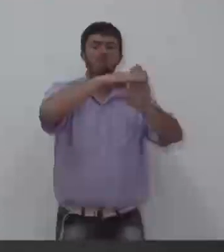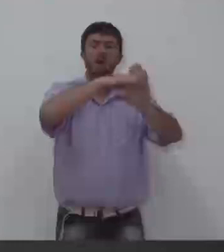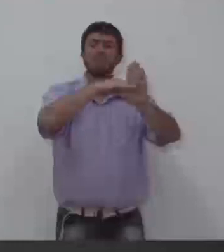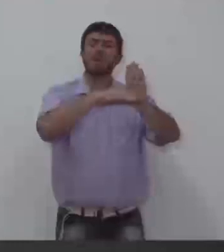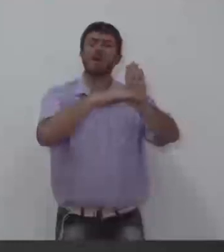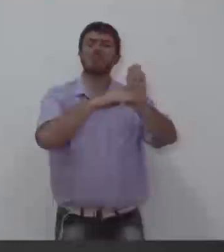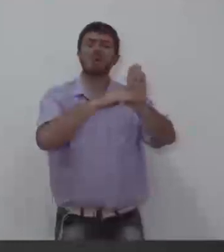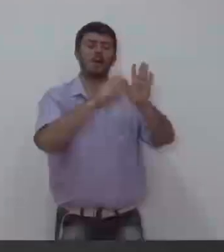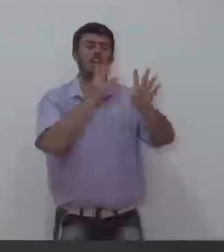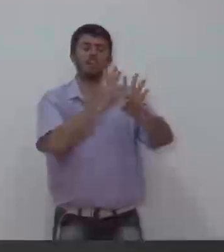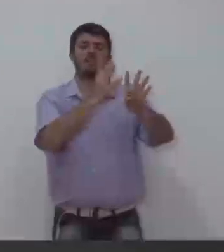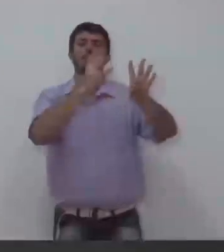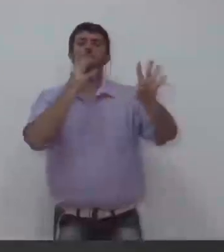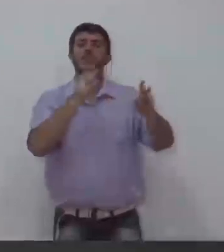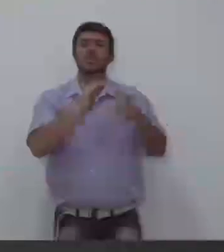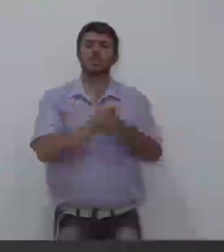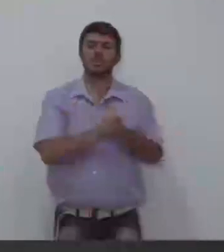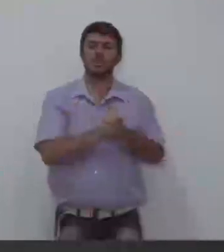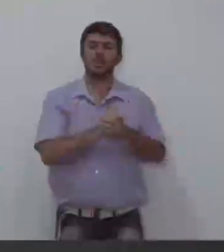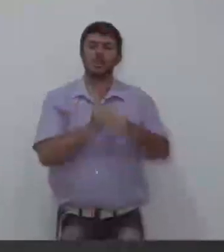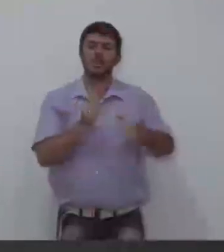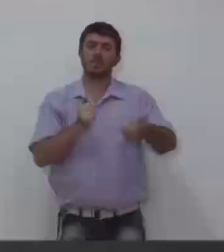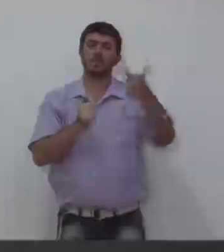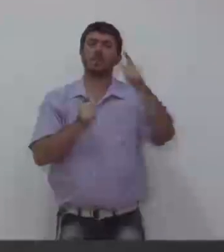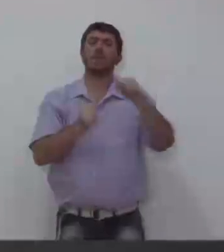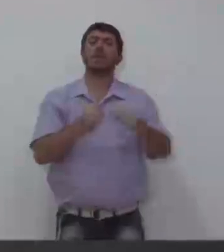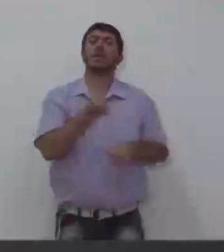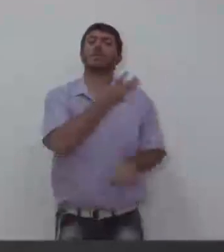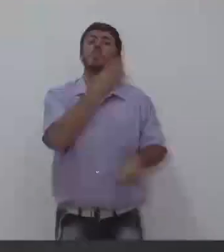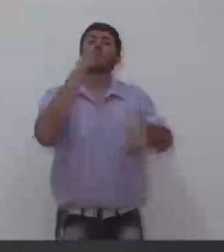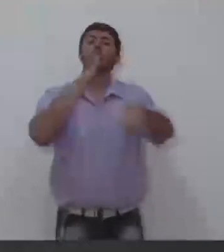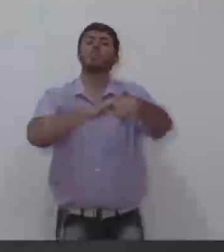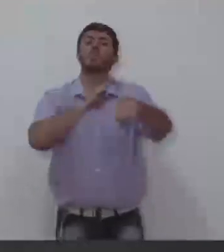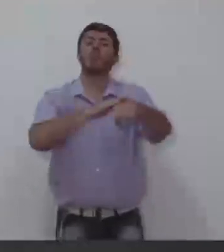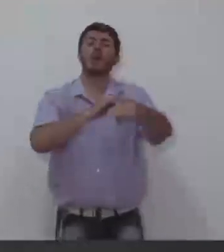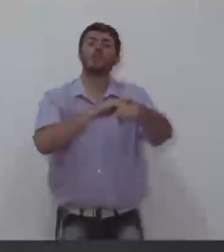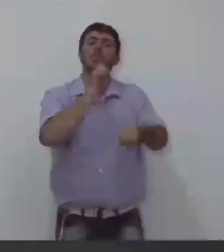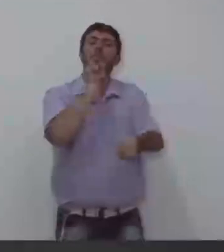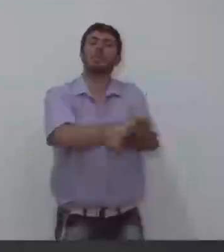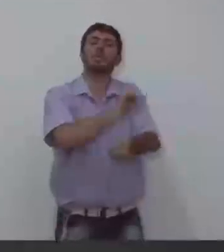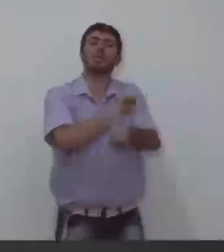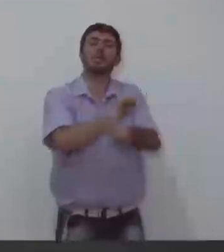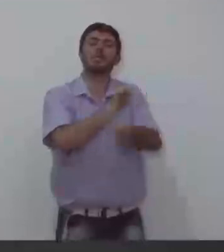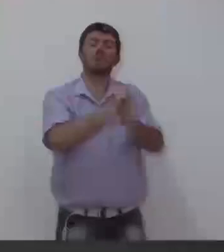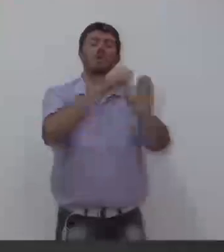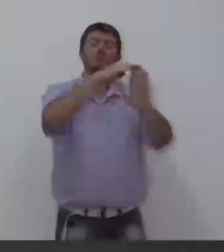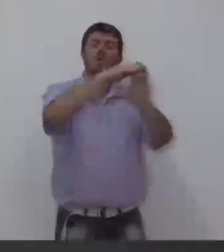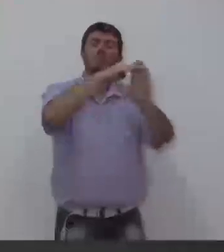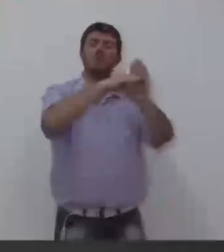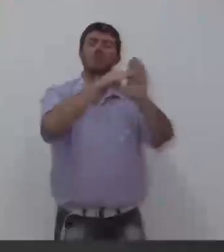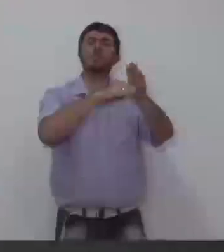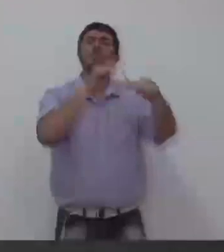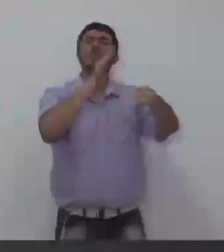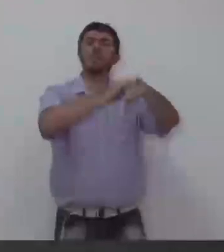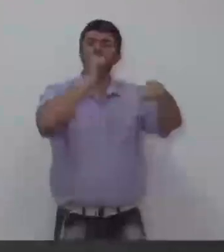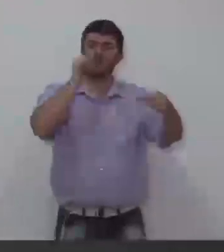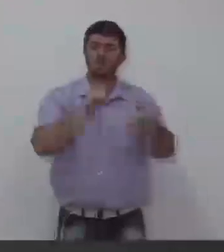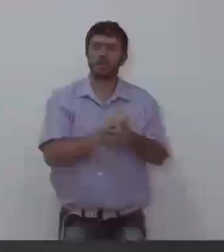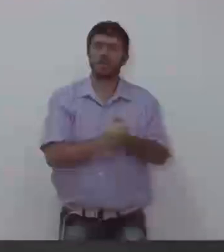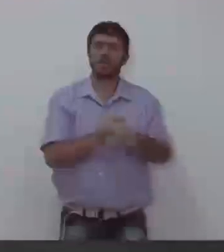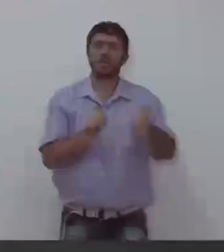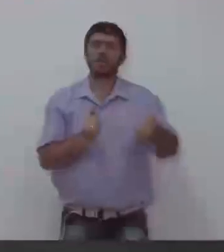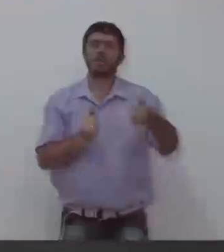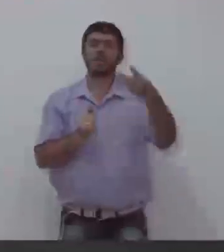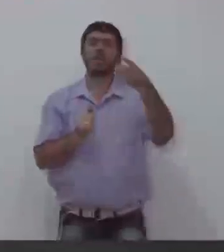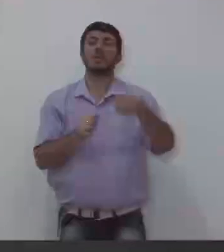médica. 12. Tempo de espera entre a marcação e a realização da consulta médica. 13. Número de faltas nas consultas médicas